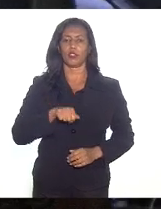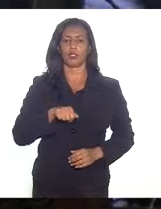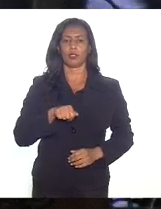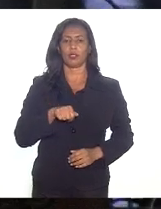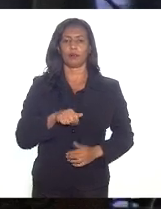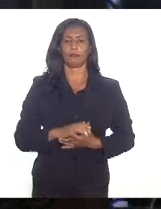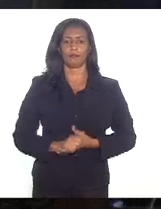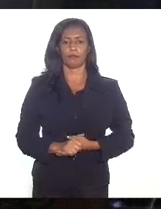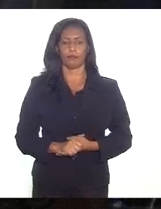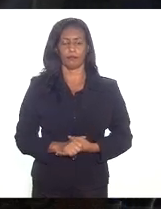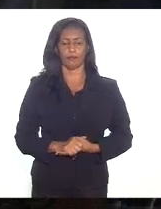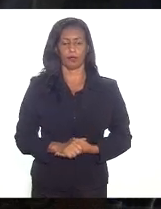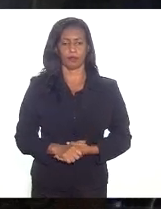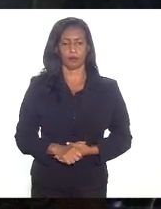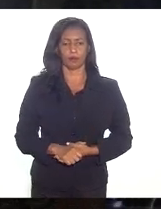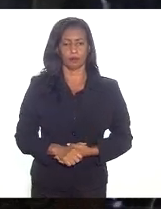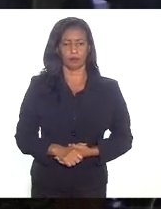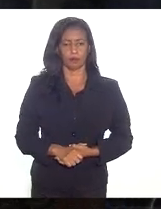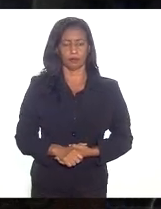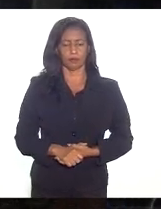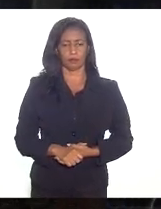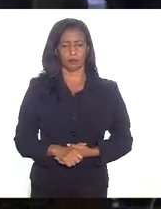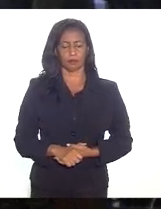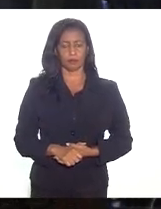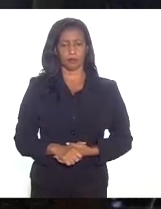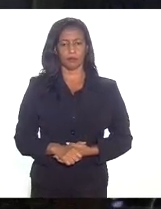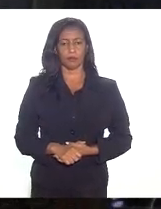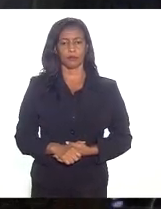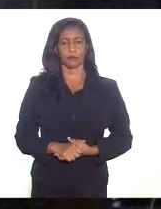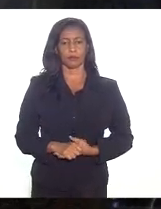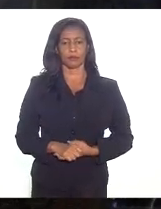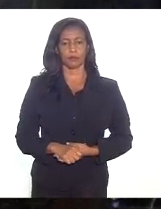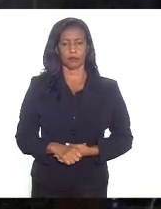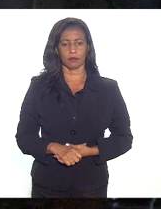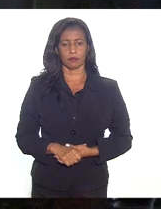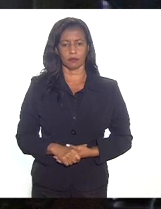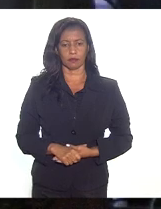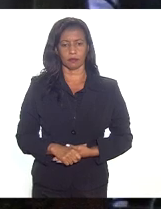deferência que Vossa Excelência fez aqui. Bem,